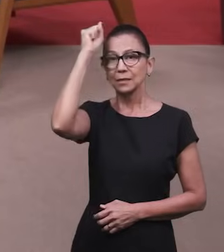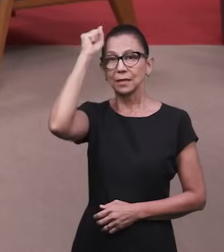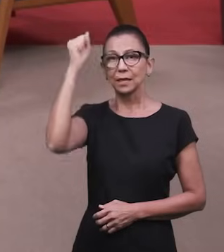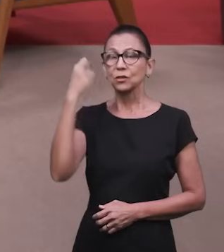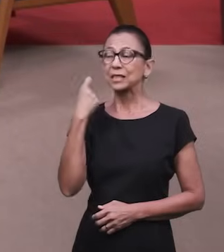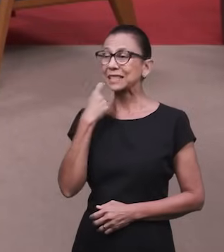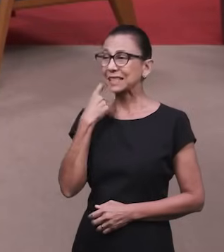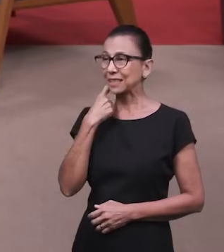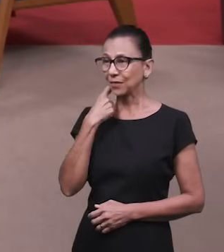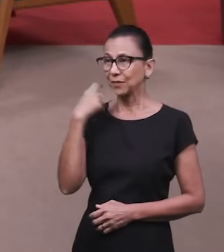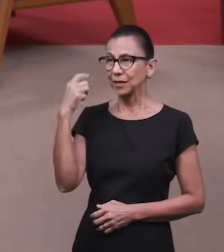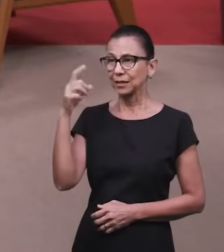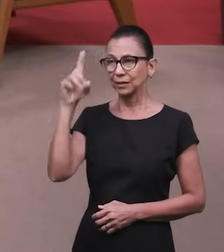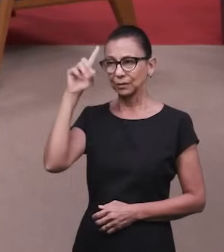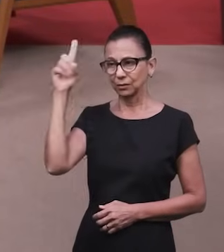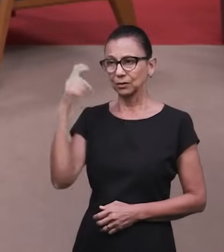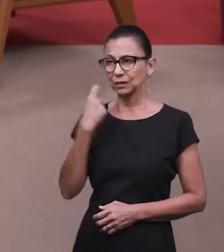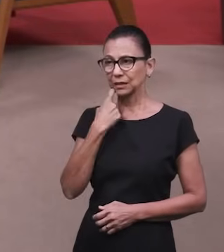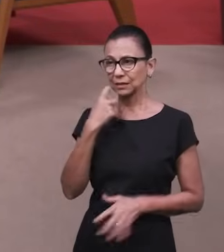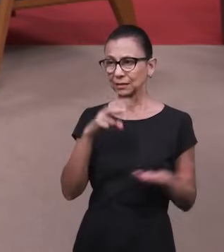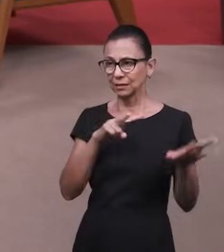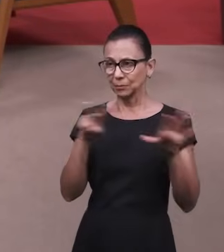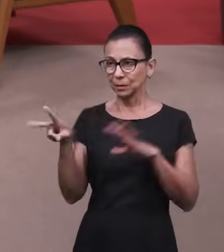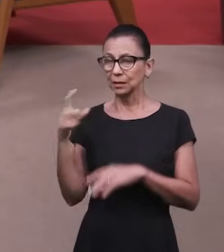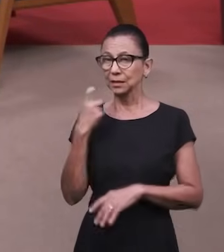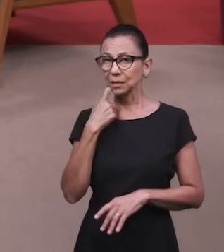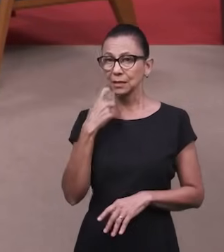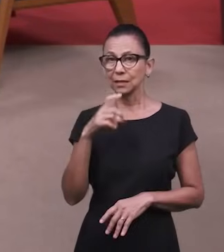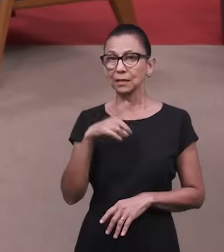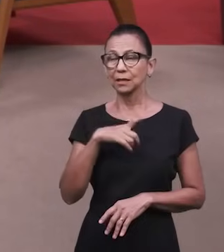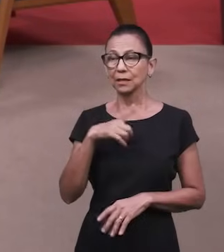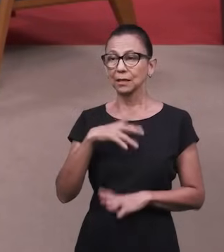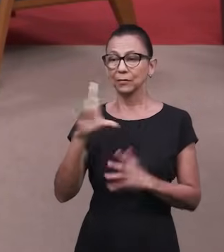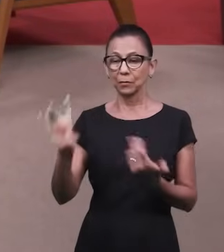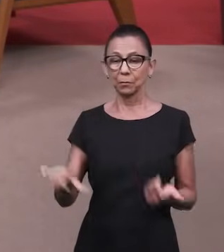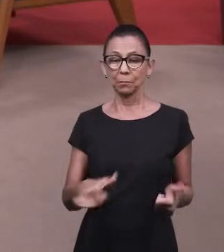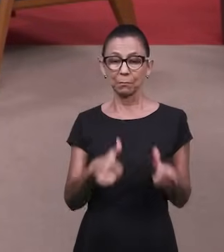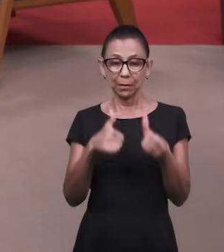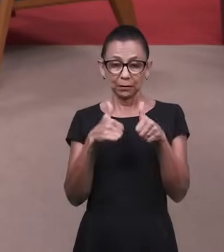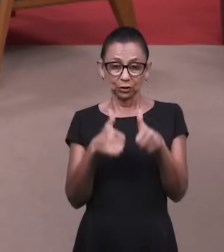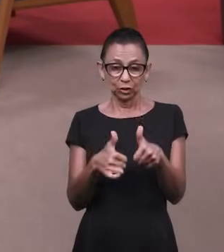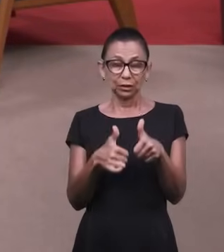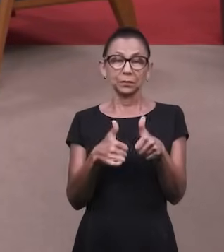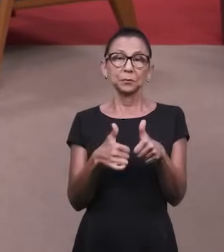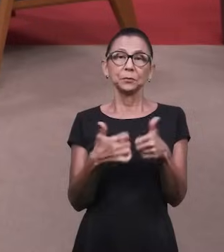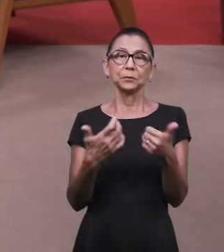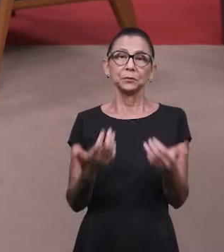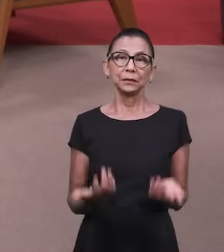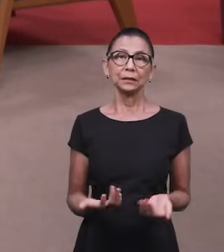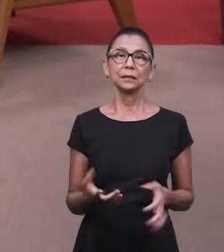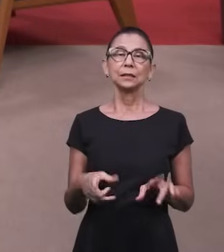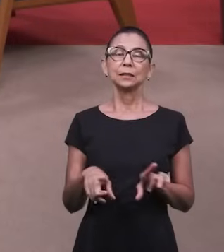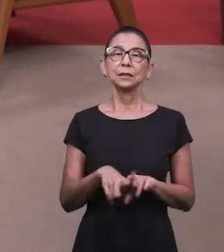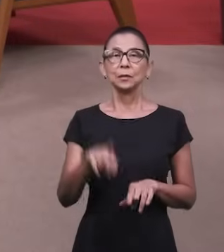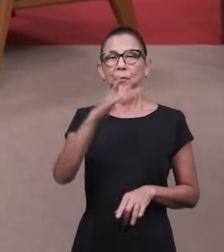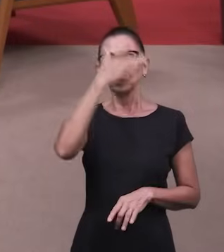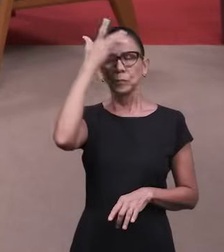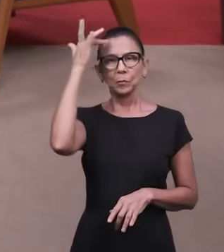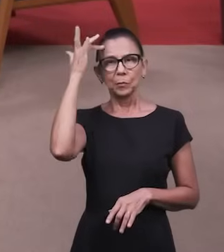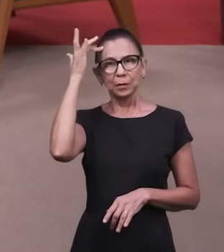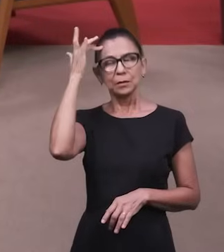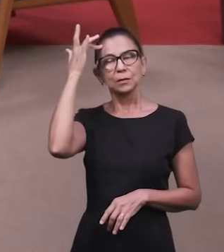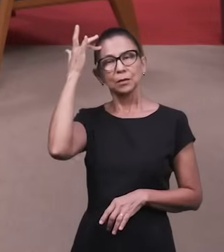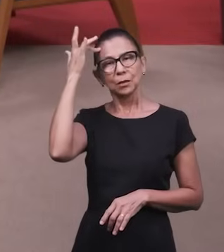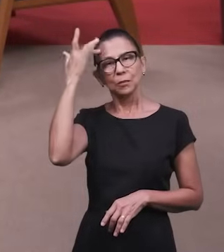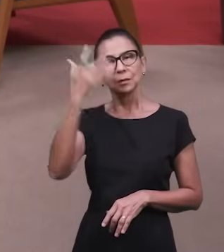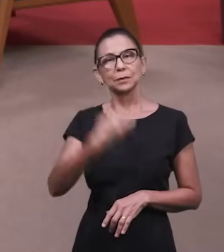domingo, né? Eu tive um batismo na sexta e pessoas que foram também no evento, também já querendo,